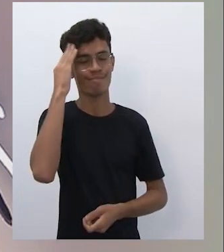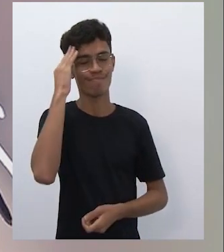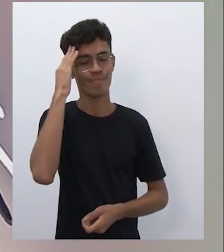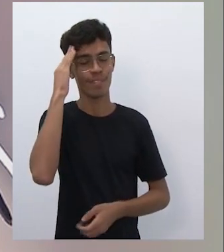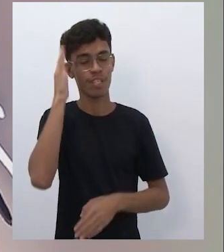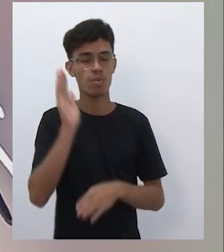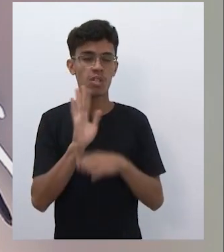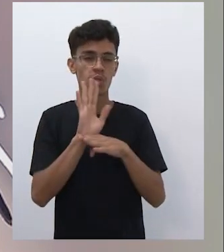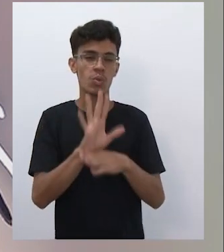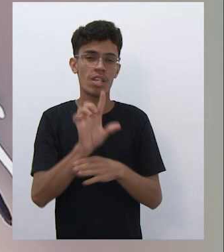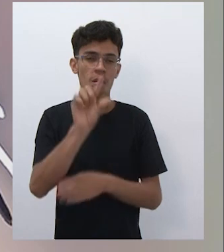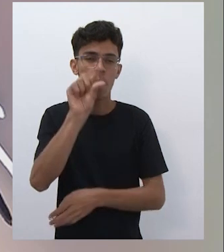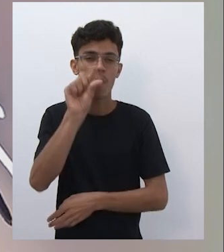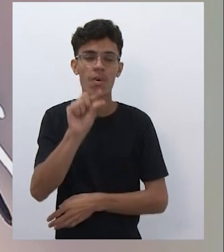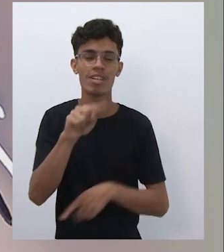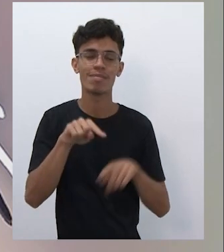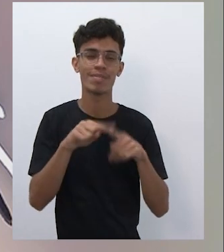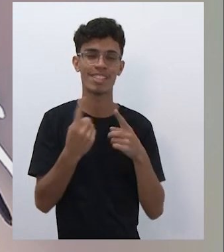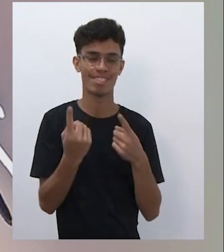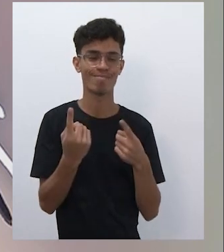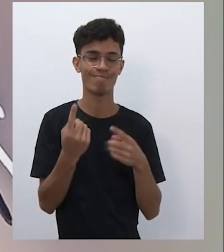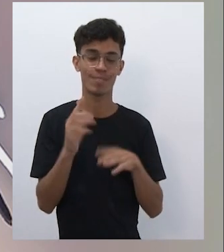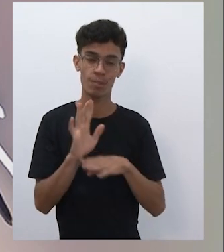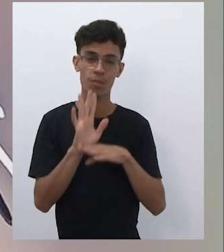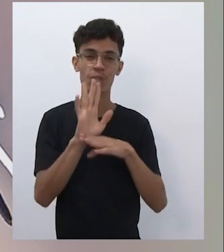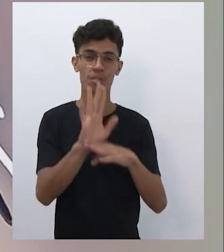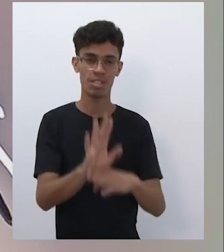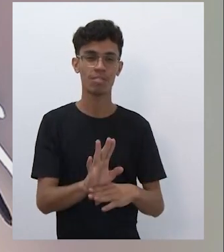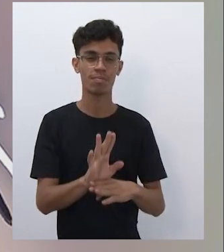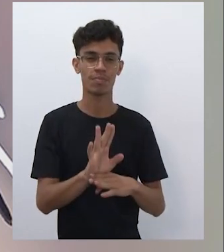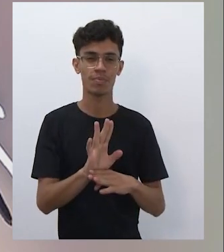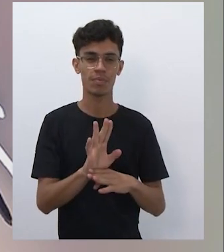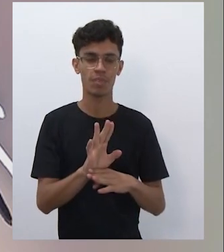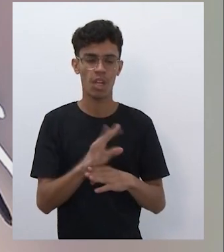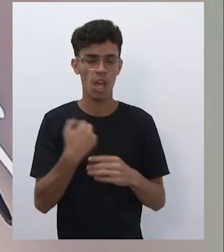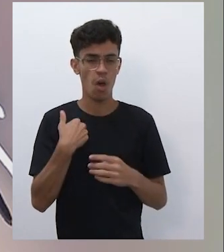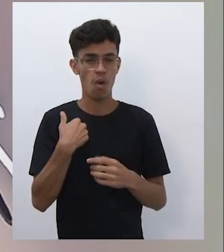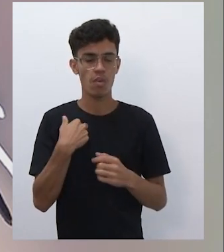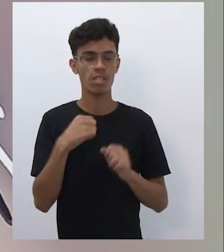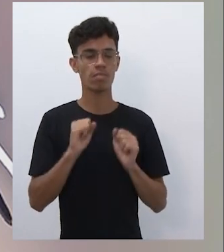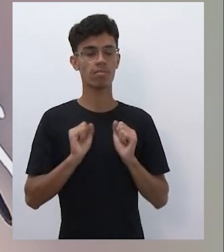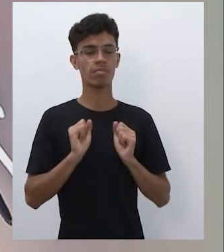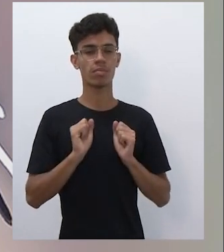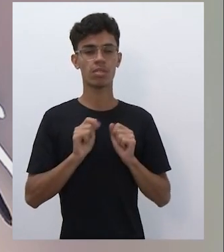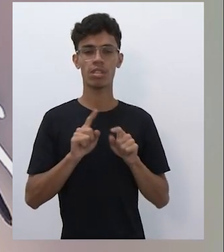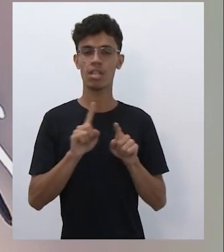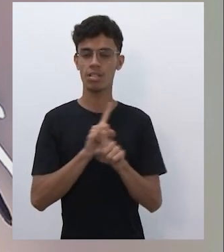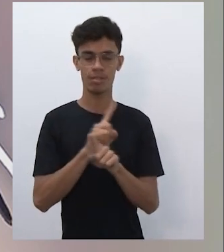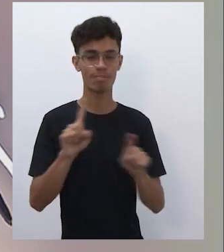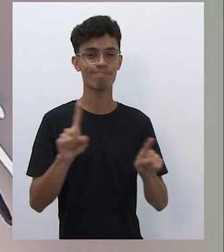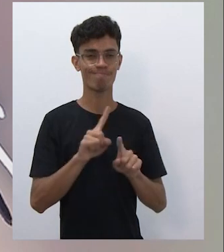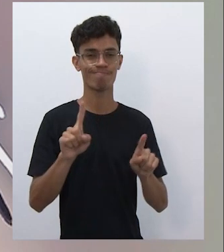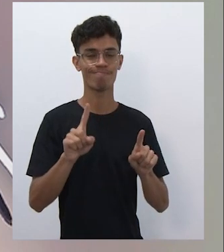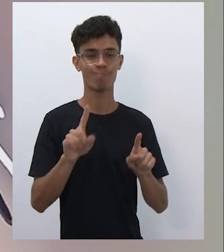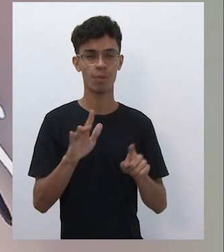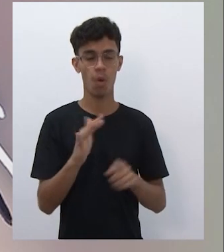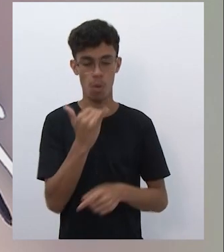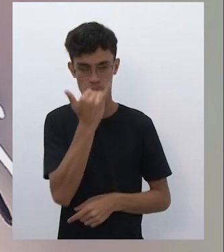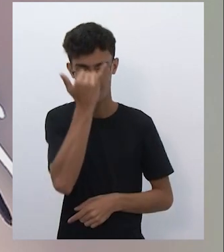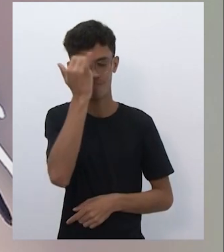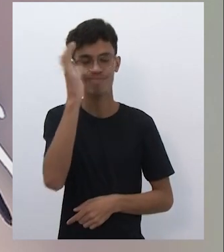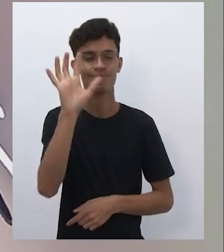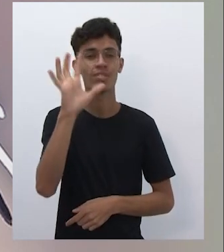contribuição é pequena, mas estou fazendo a minha parte. Eu não poderia cruzar os braços e nada fazer diante dessa tragédia.